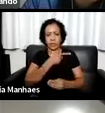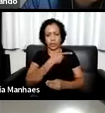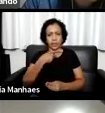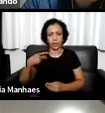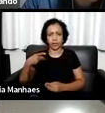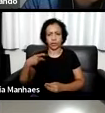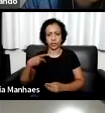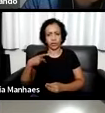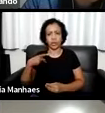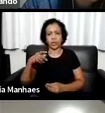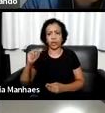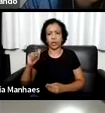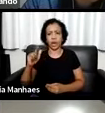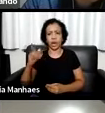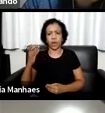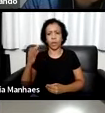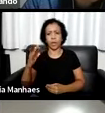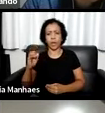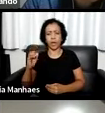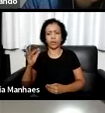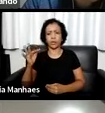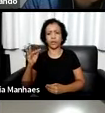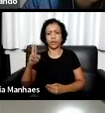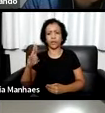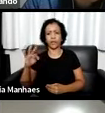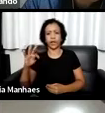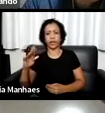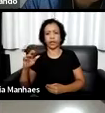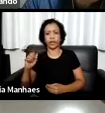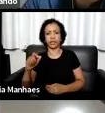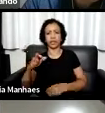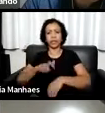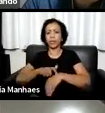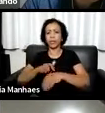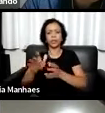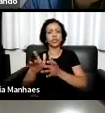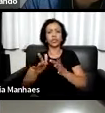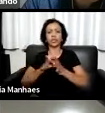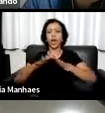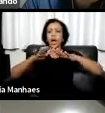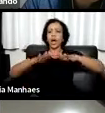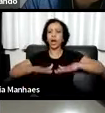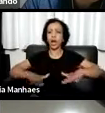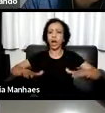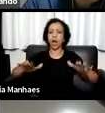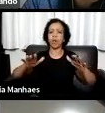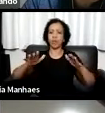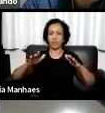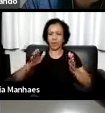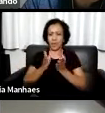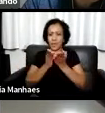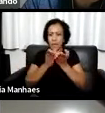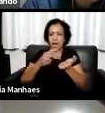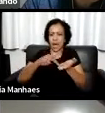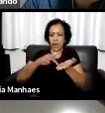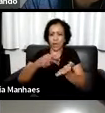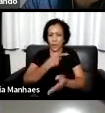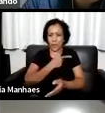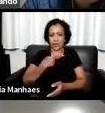Alberto Freitas, quando Jesus acalma a tempestade, uma declaração muito importante que Jesus diz